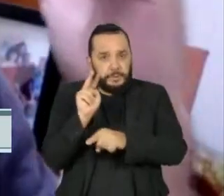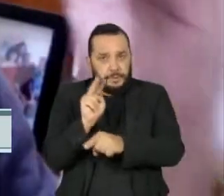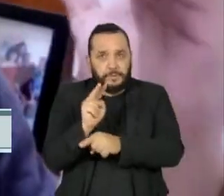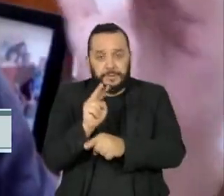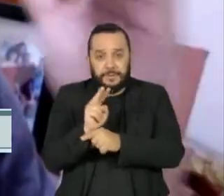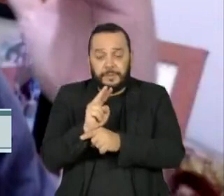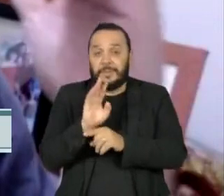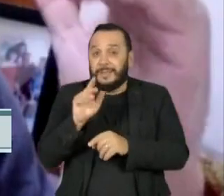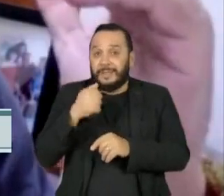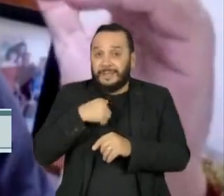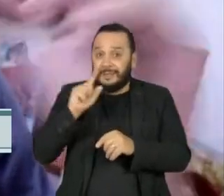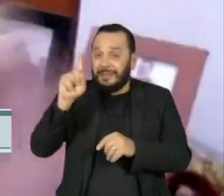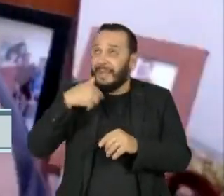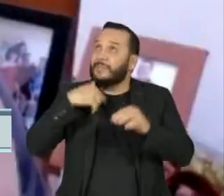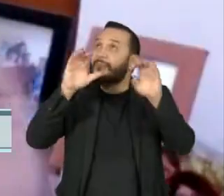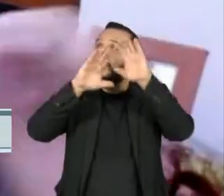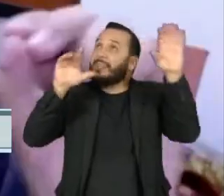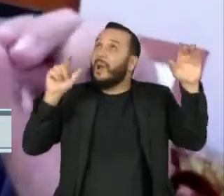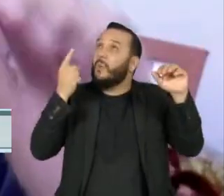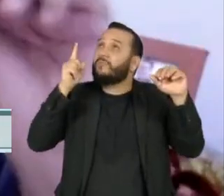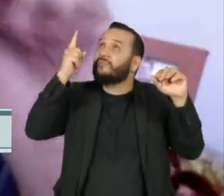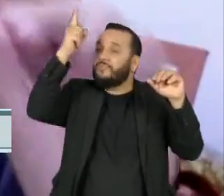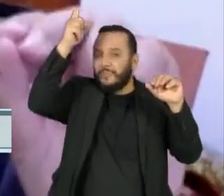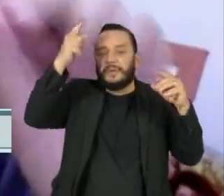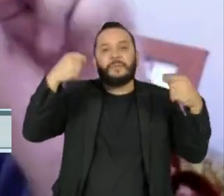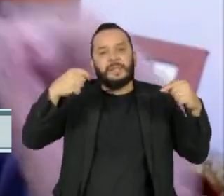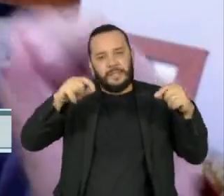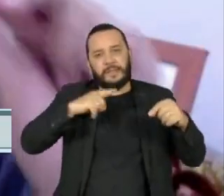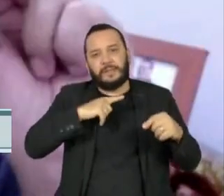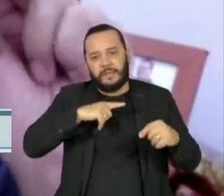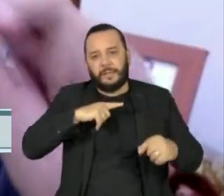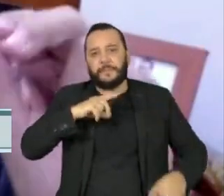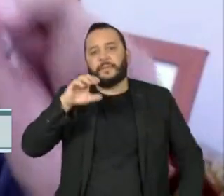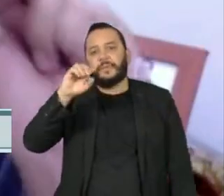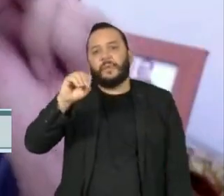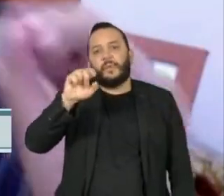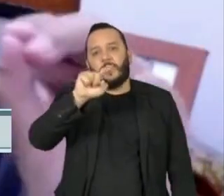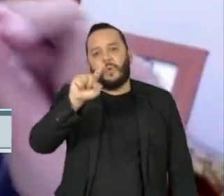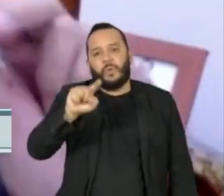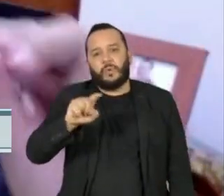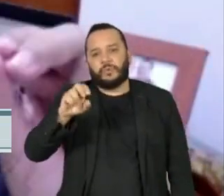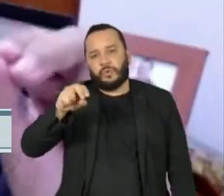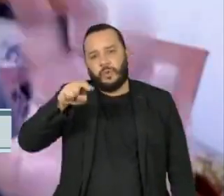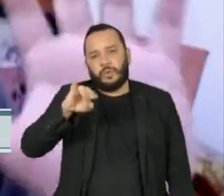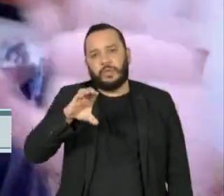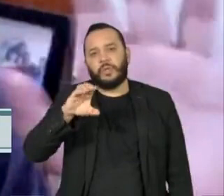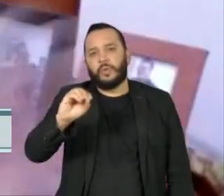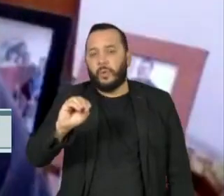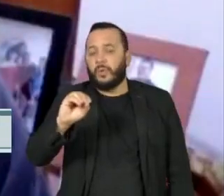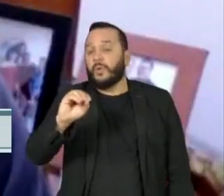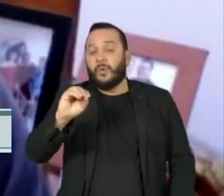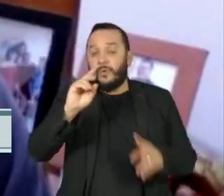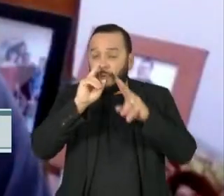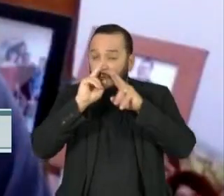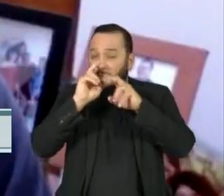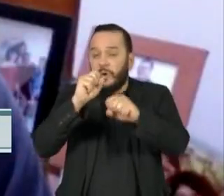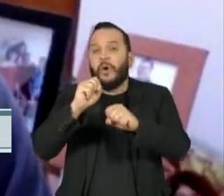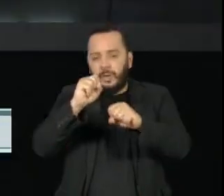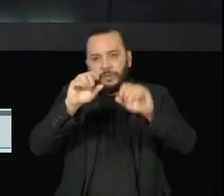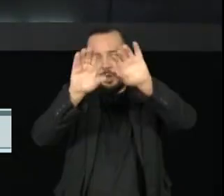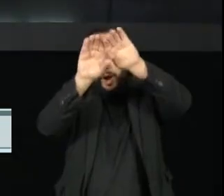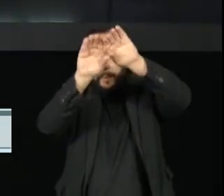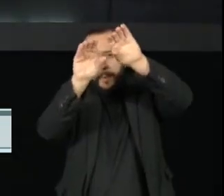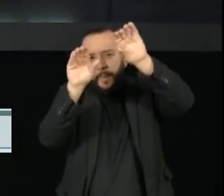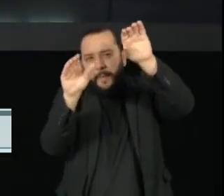mas lá em cima na estratosfera do planeta a gente tem ozônio em concentrações todos o suficiente para segurar outra